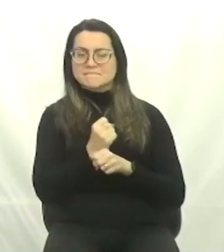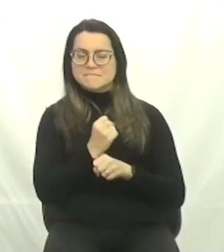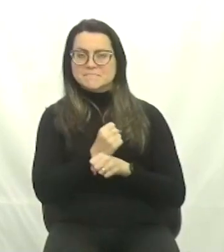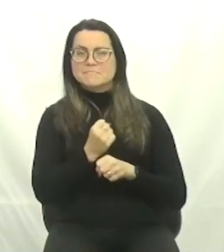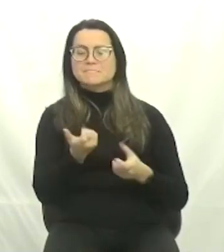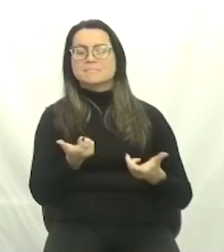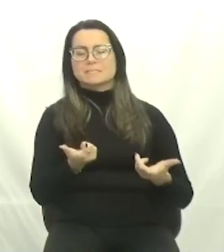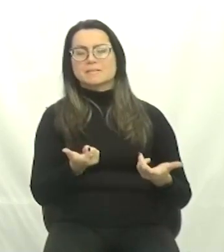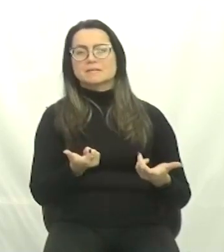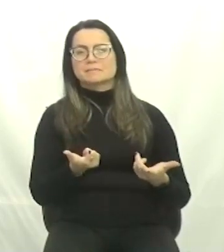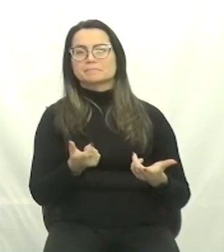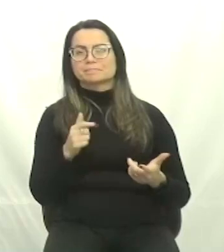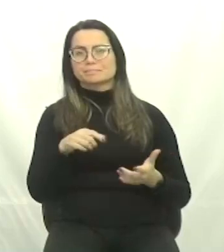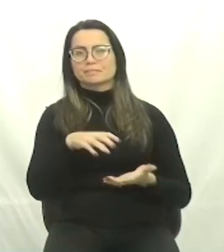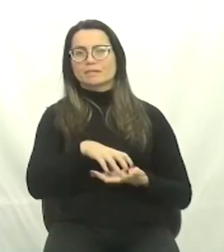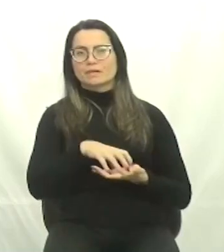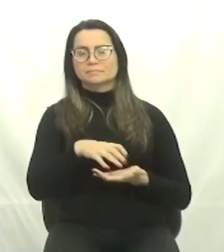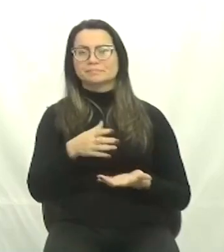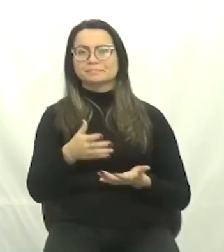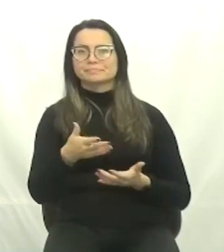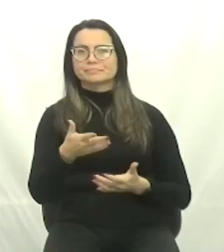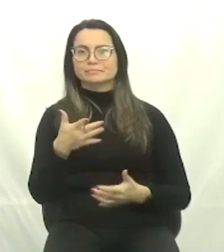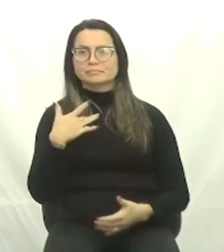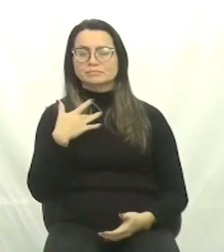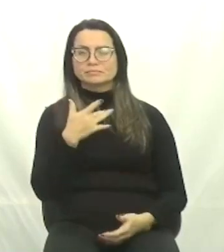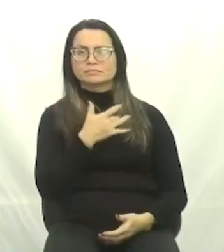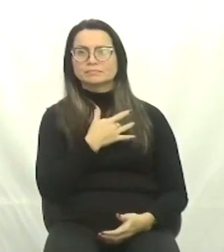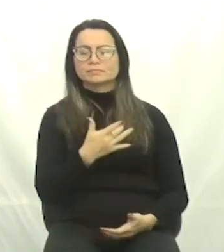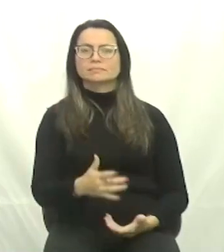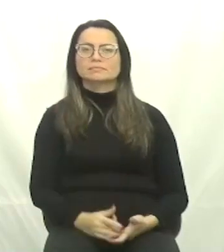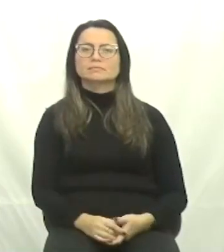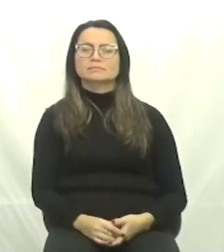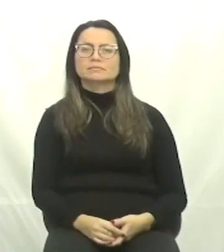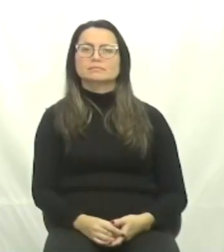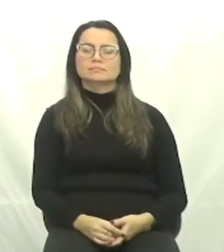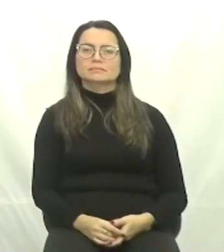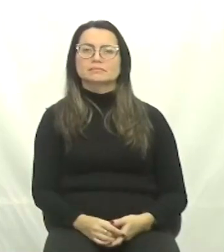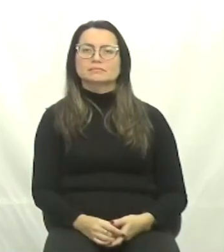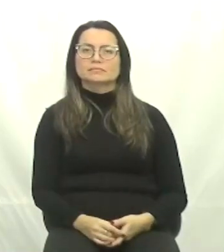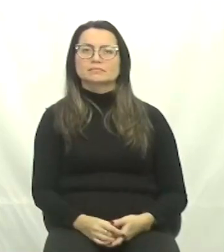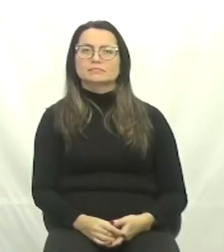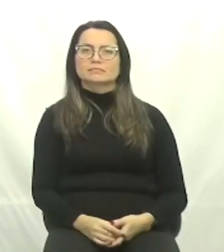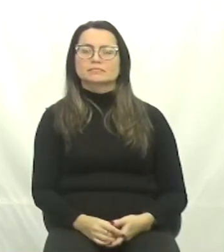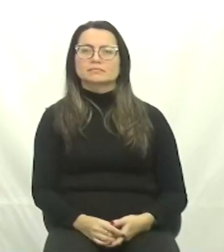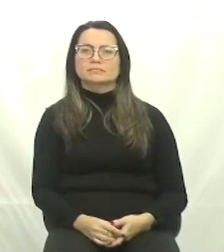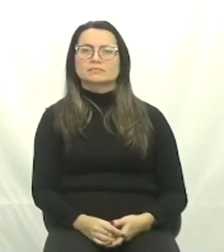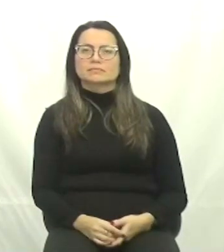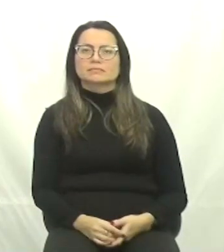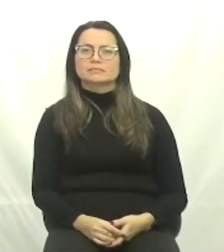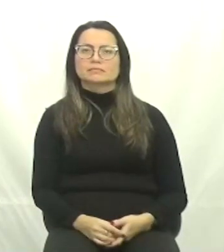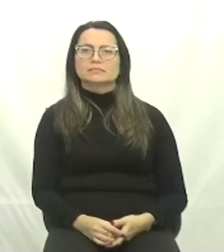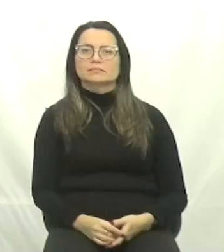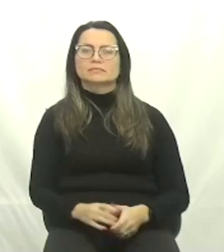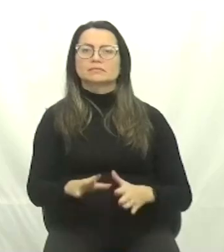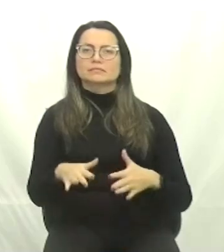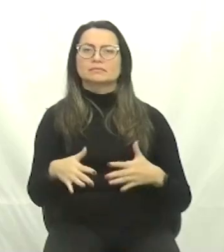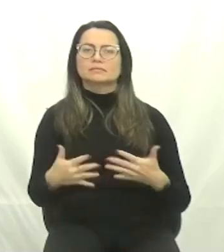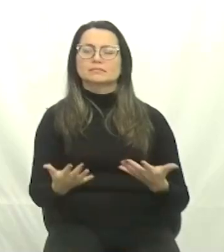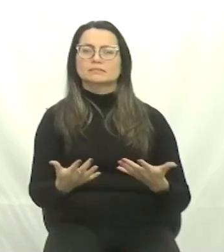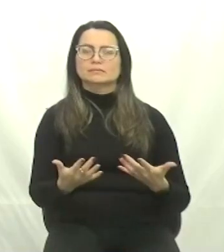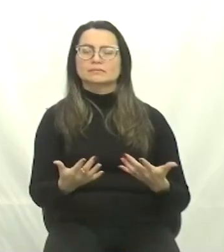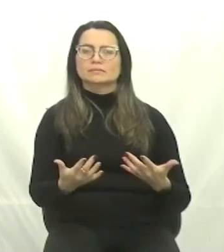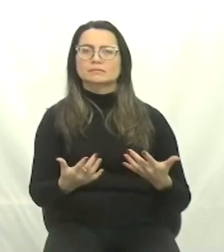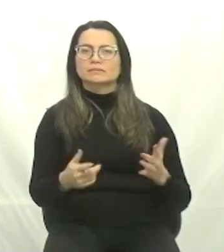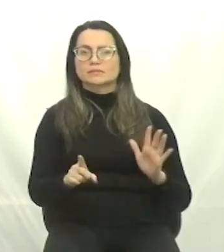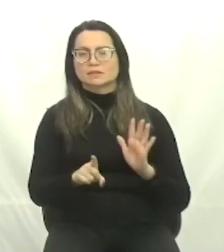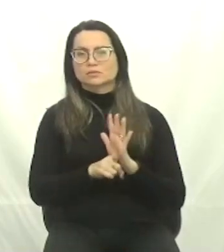de abrangência. Eu falei assim, né, ampliação, e acabou ficando, me expressei mal. Então, ter essa abrangência, de fato, do